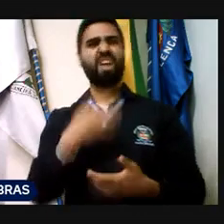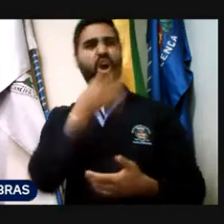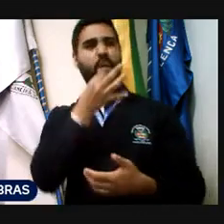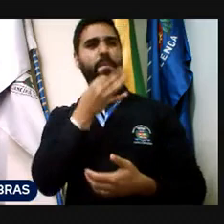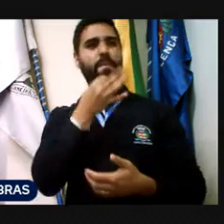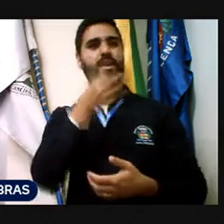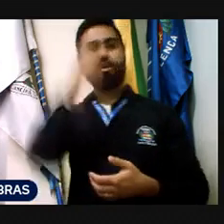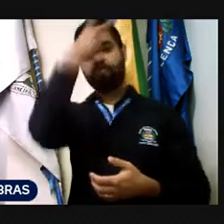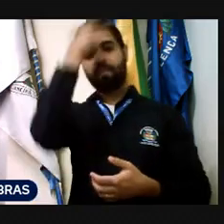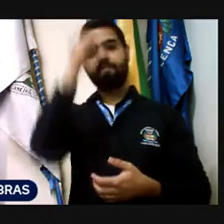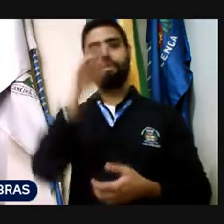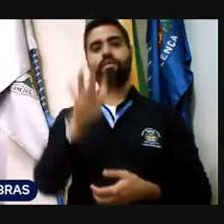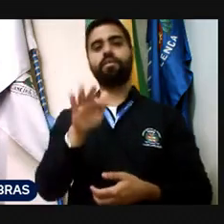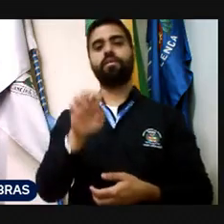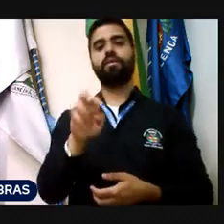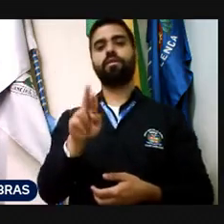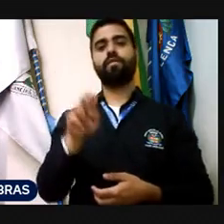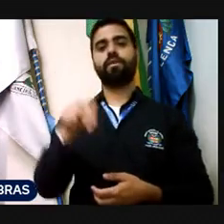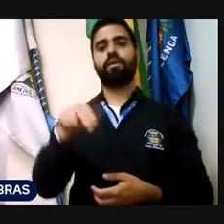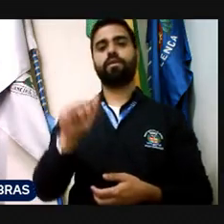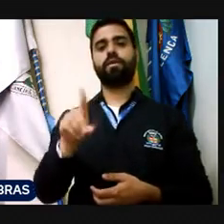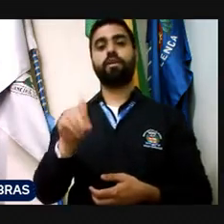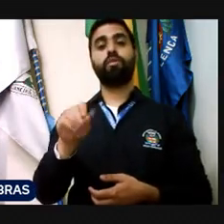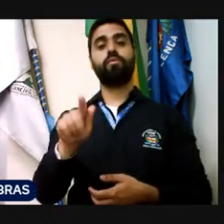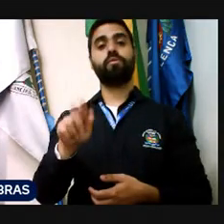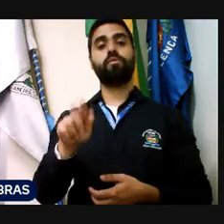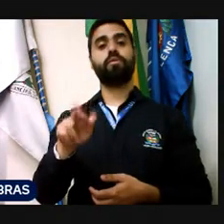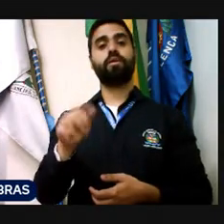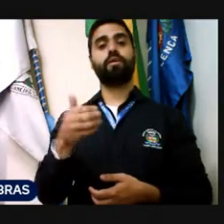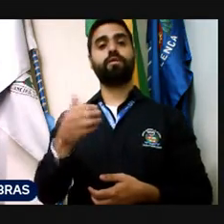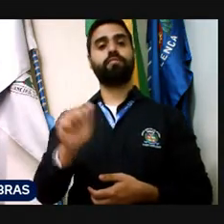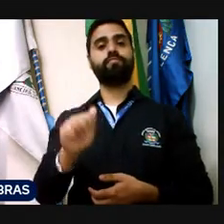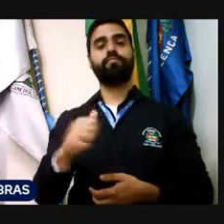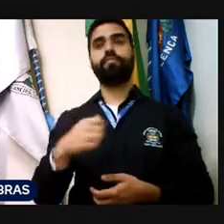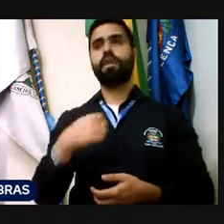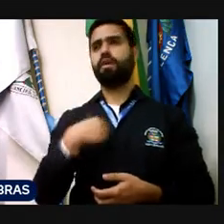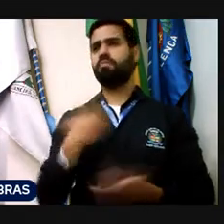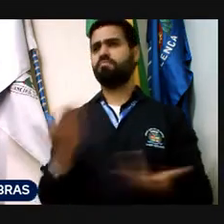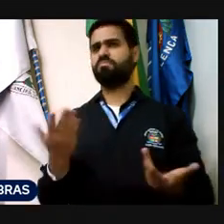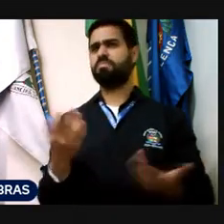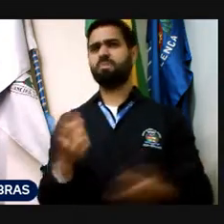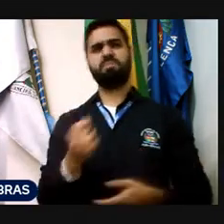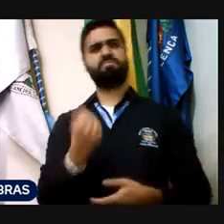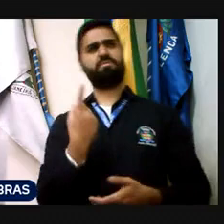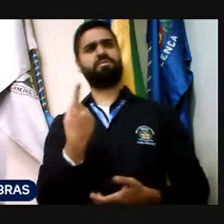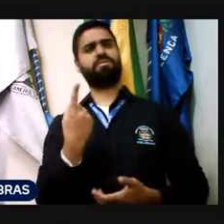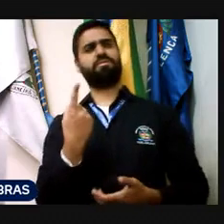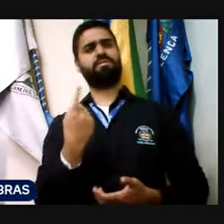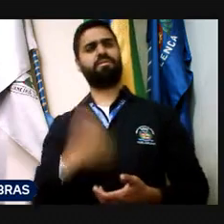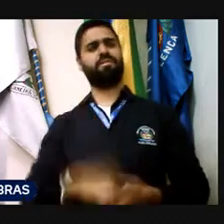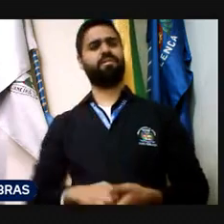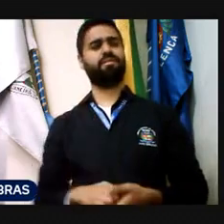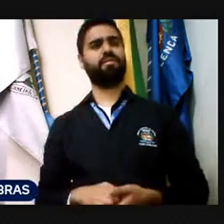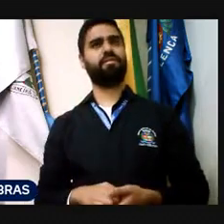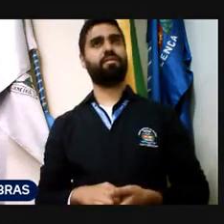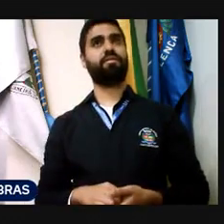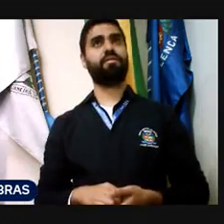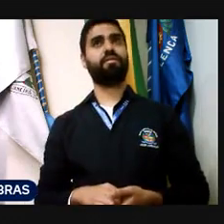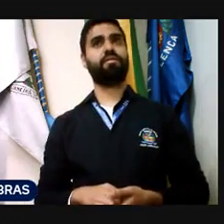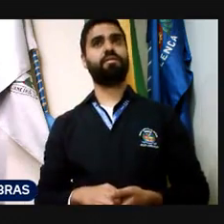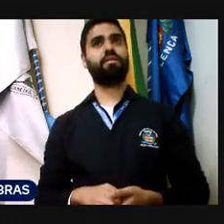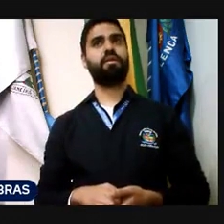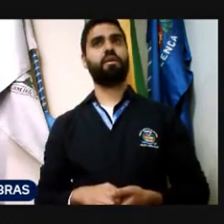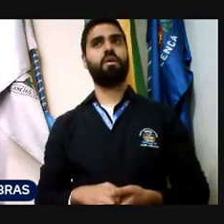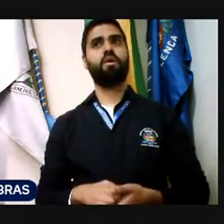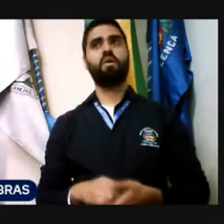Fernandinho Graça. Chega a me causar estranheza o quanto baixo vai